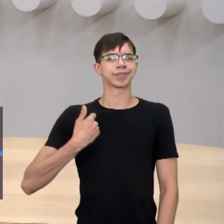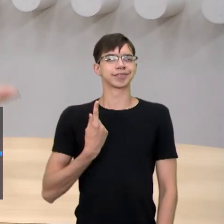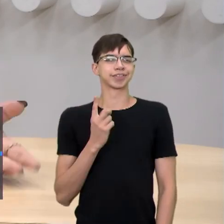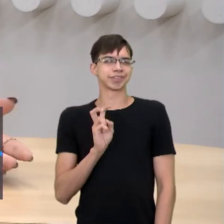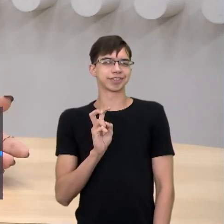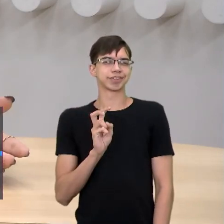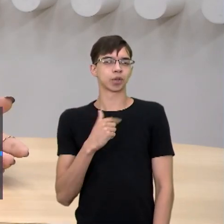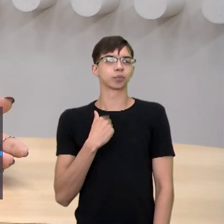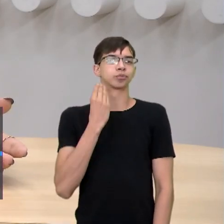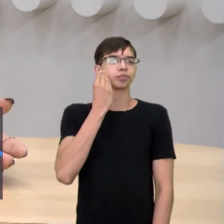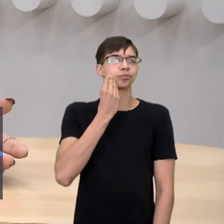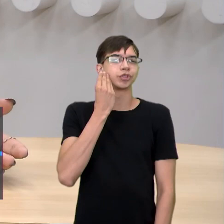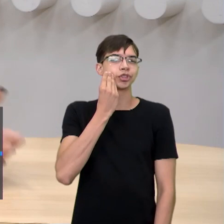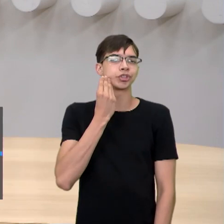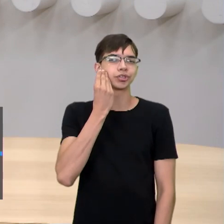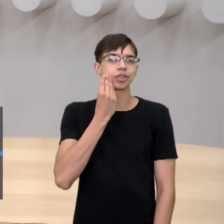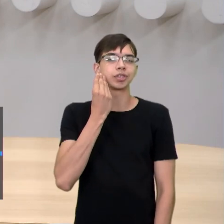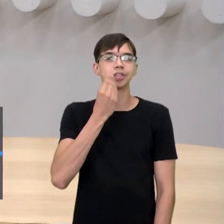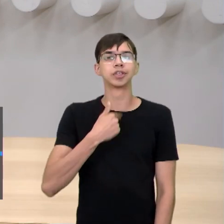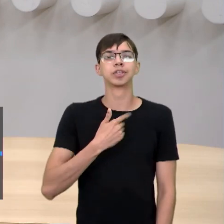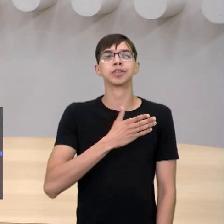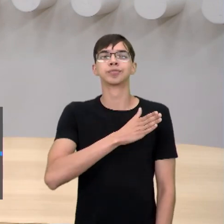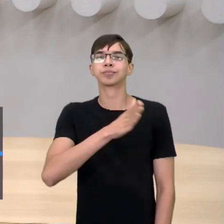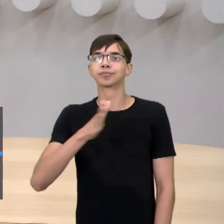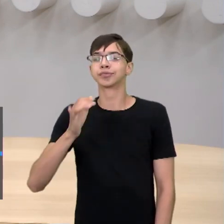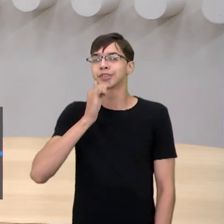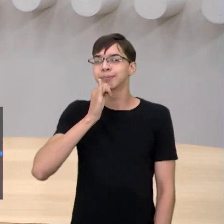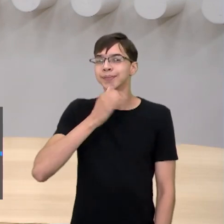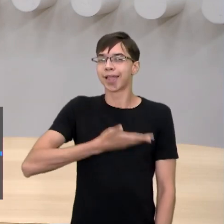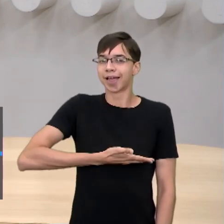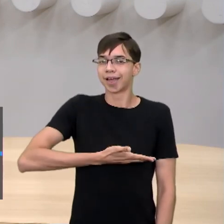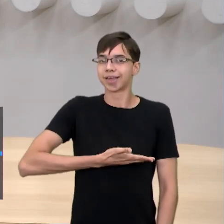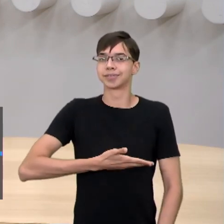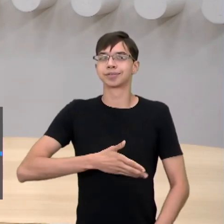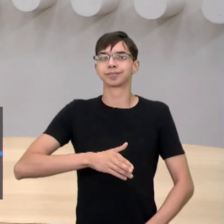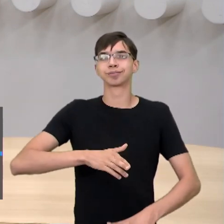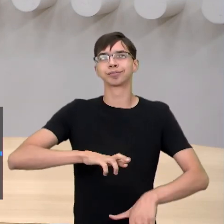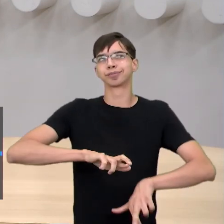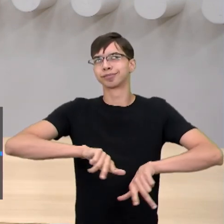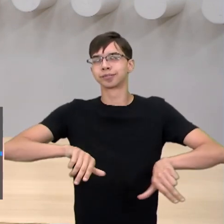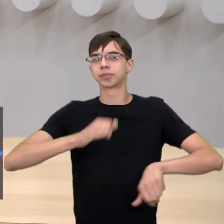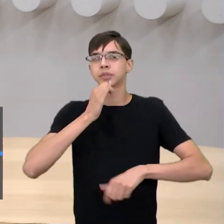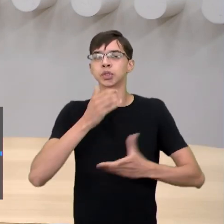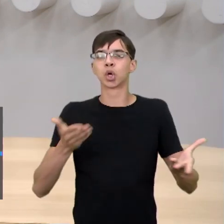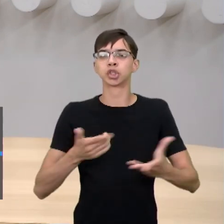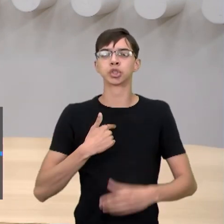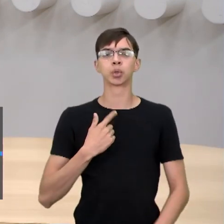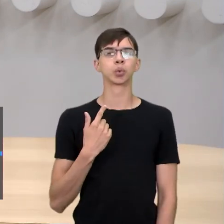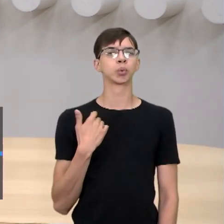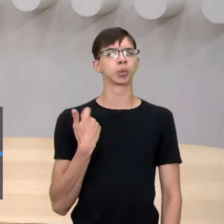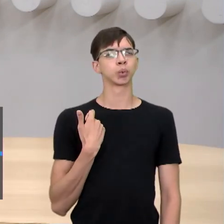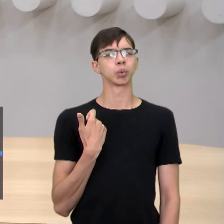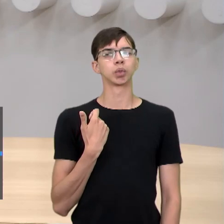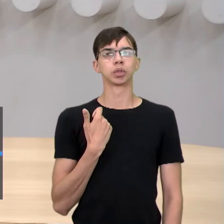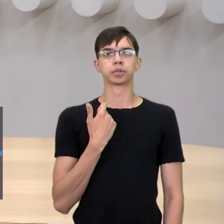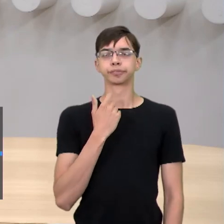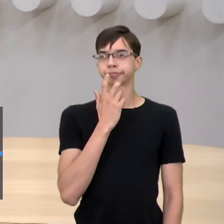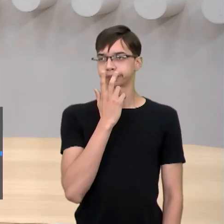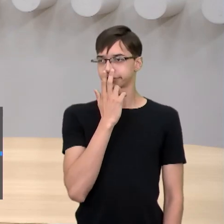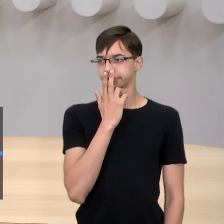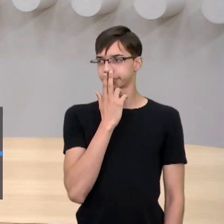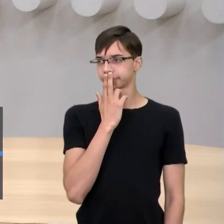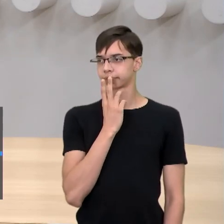Tipo, amizades. Hoje, quando eu tô beirando os 30, já é